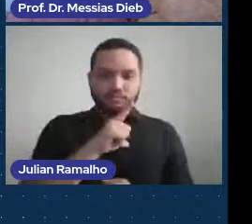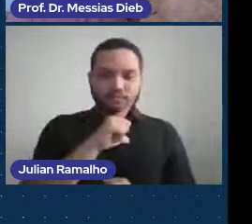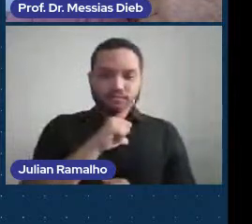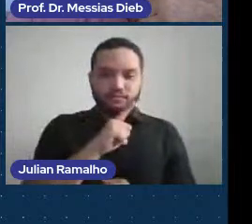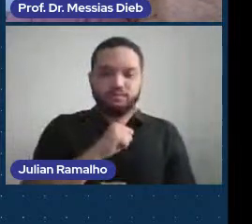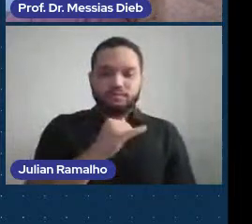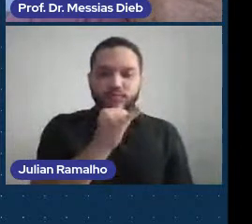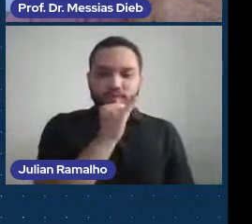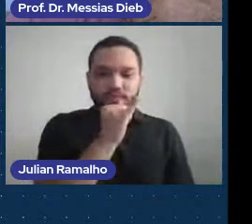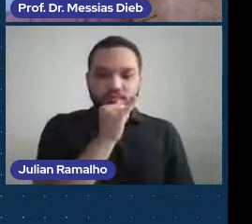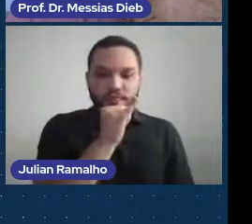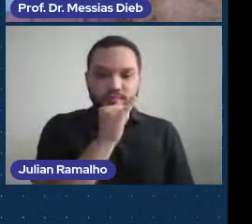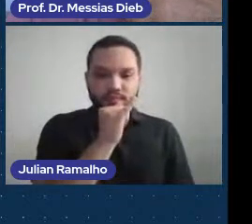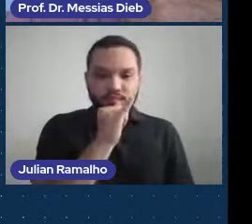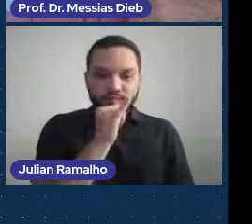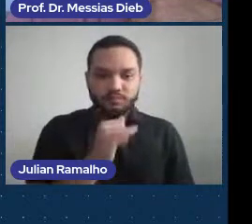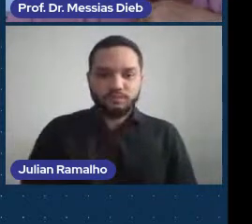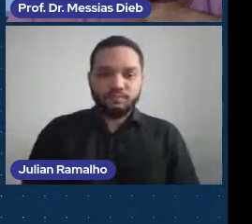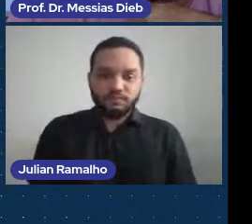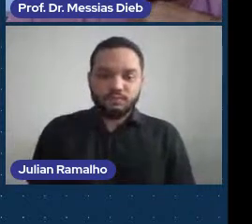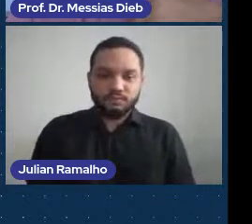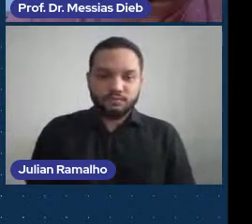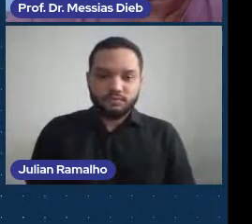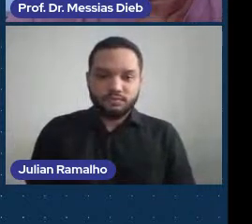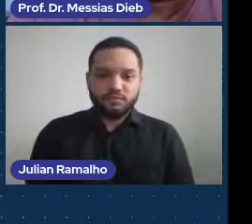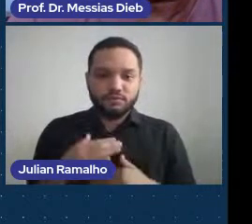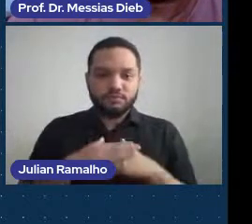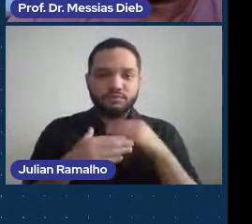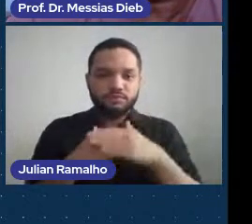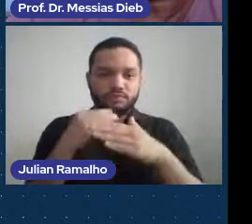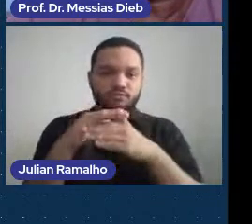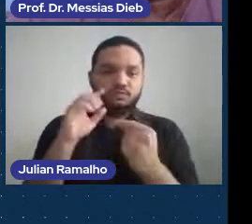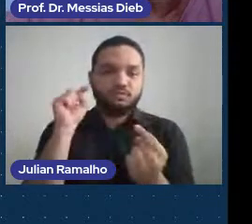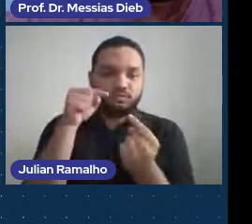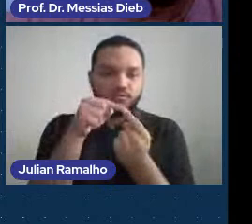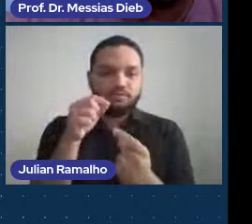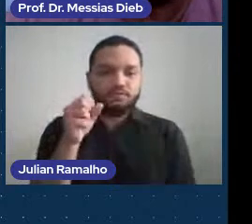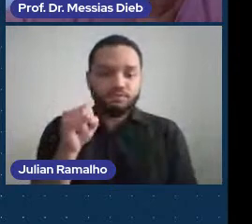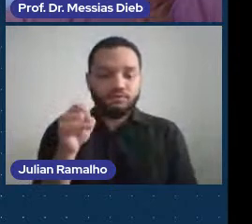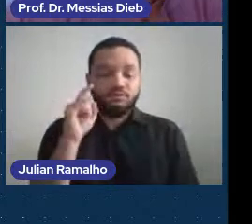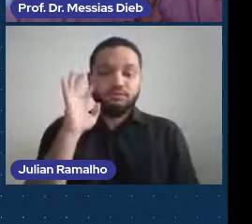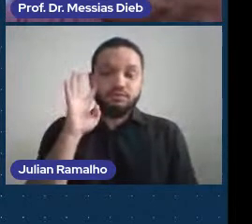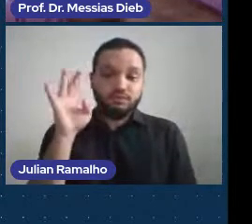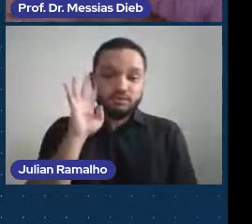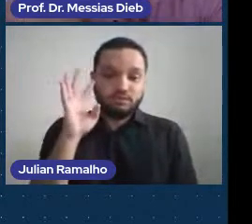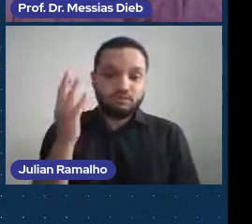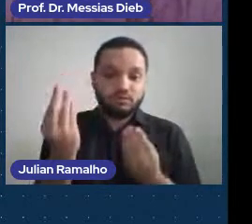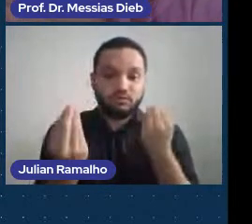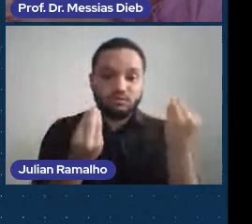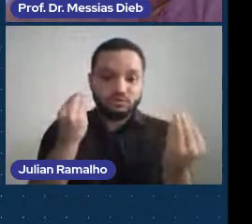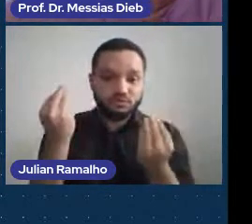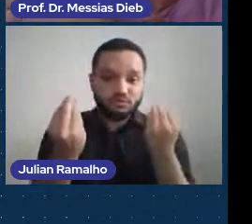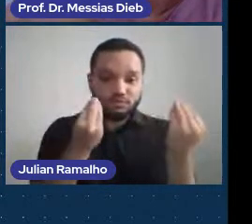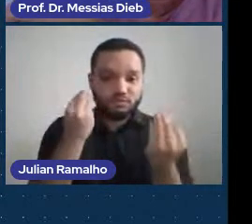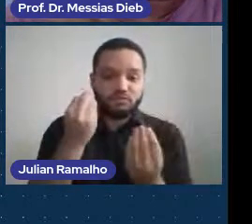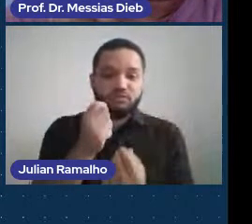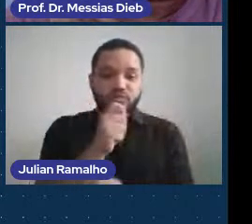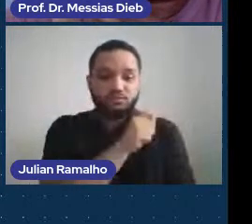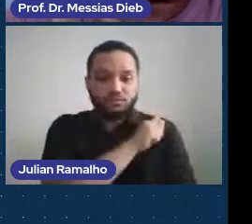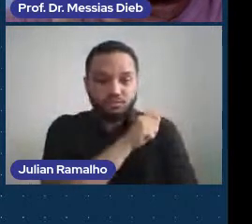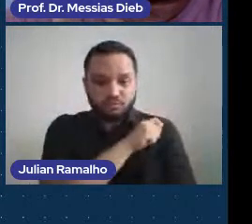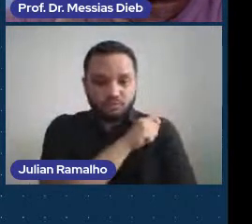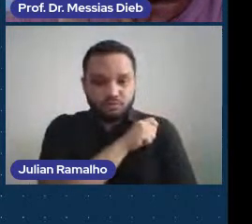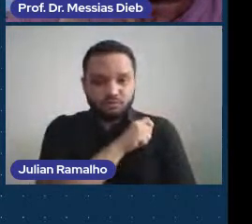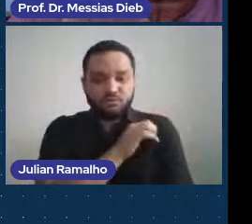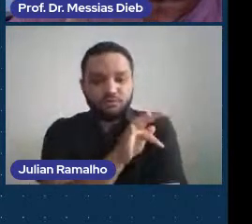né, de uma construção de um objetivo. Então, se eu me pergunto como os estudantes dos anos iniciais do